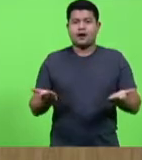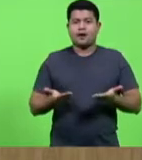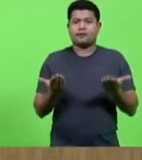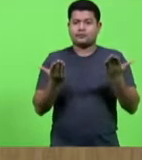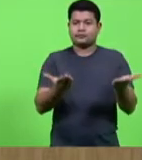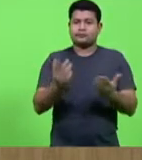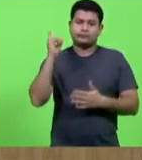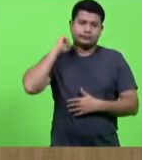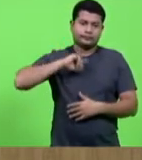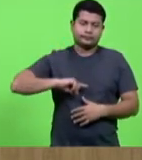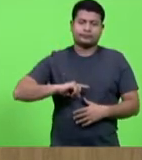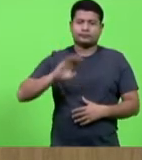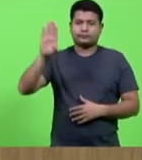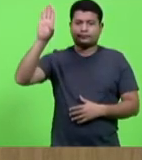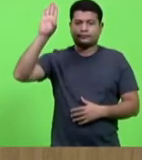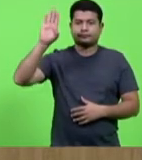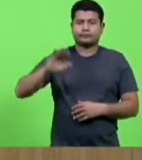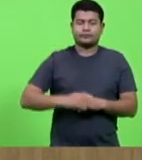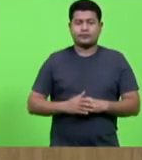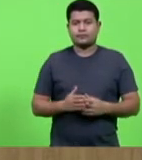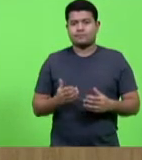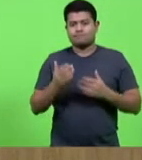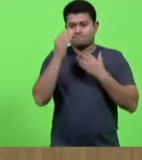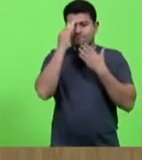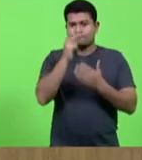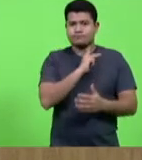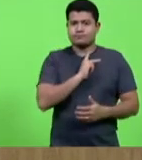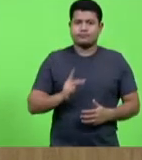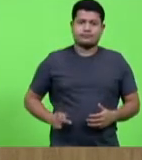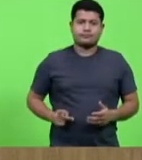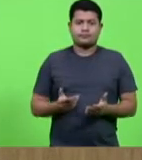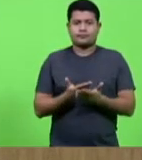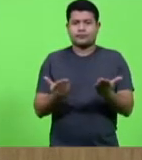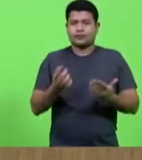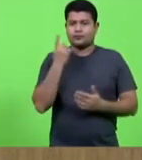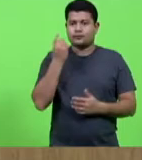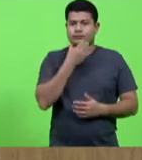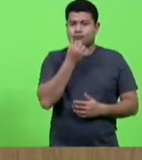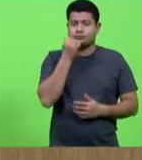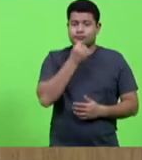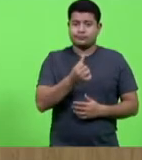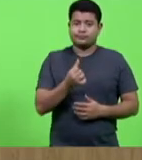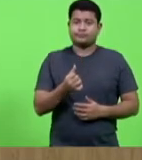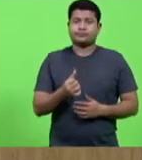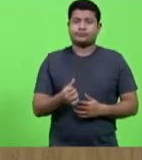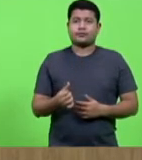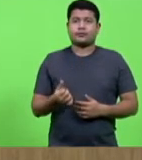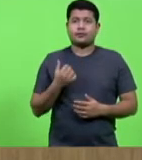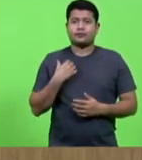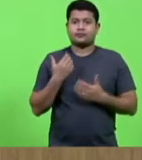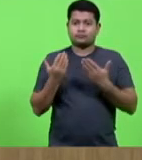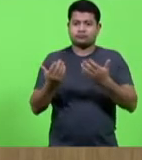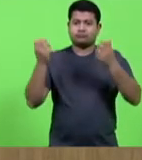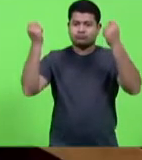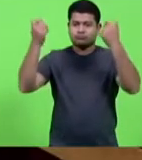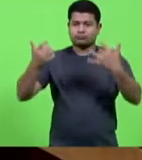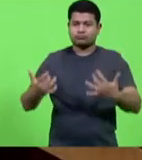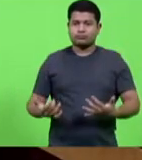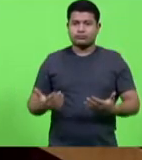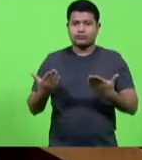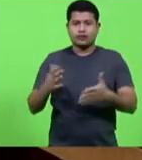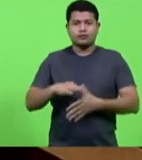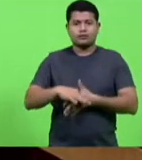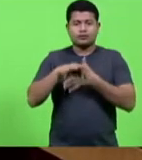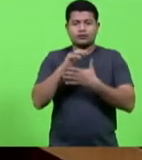senhor presidente, demais deputados, deputadas. Depois da belíssima explanação do nosso líder do